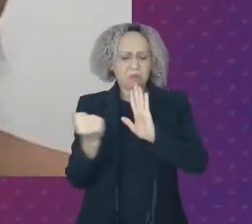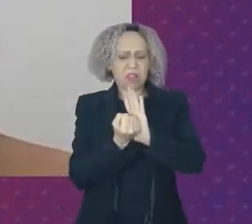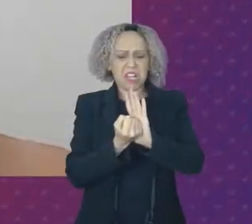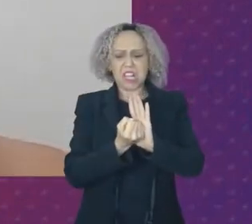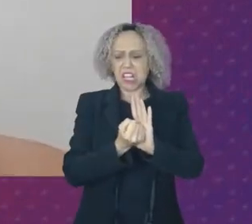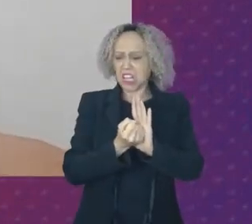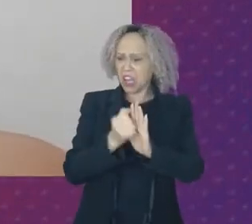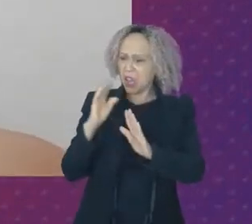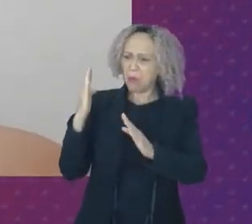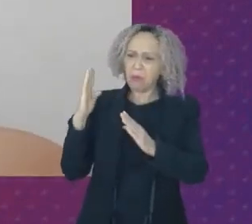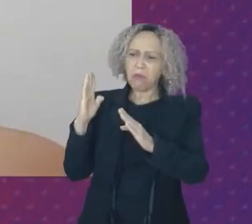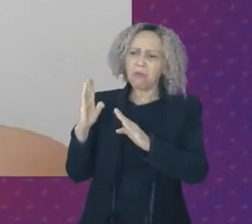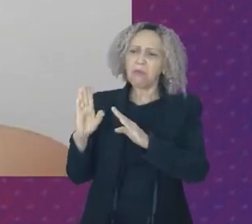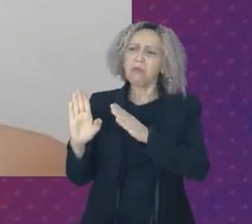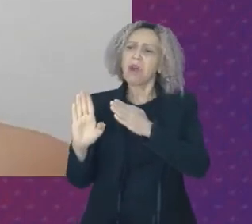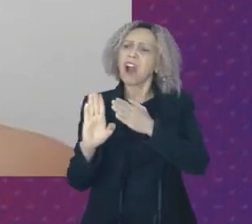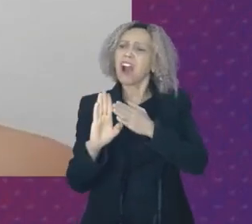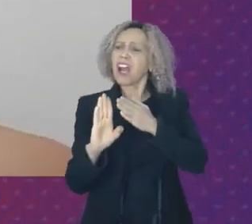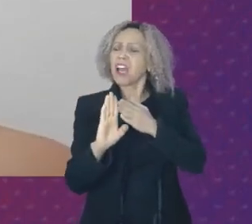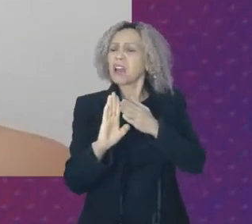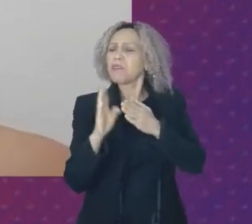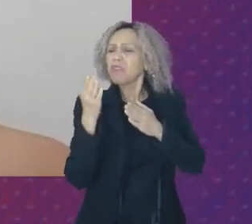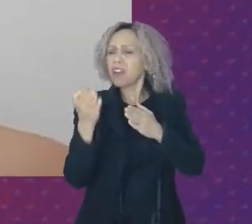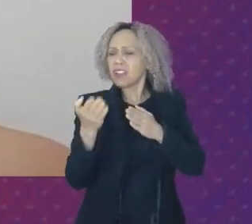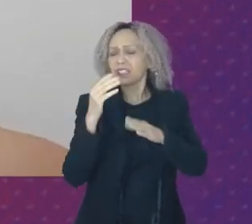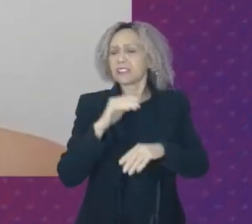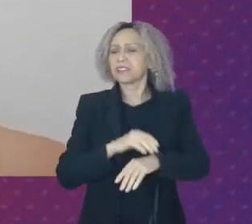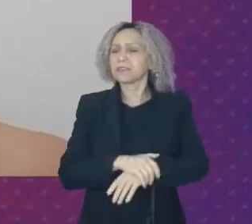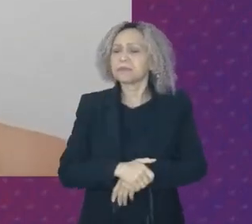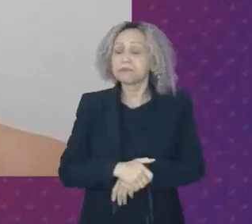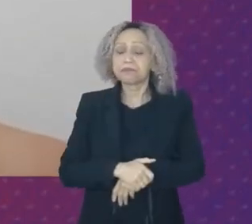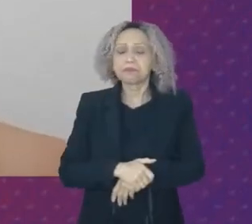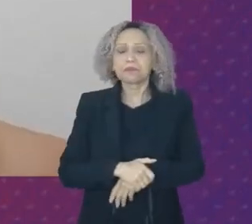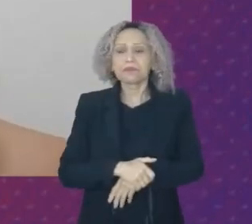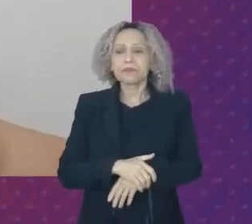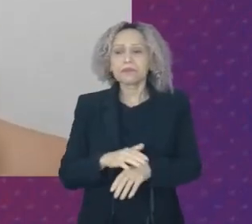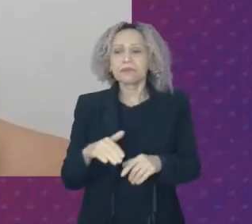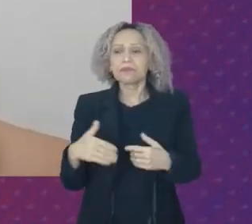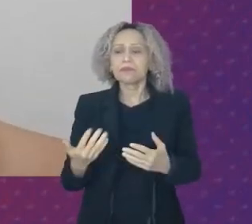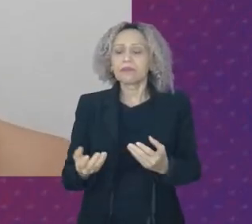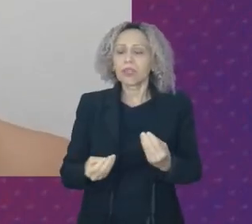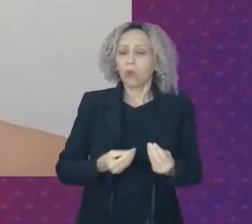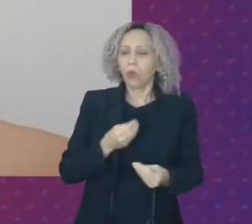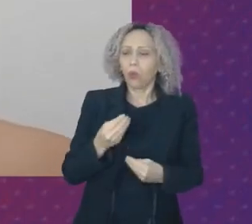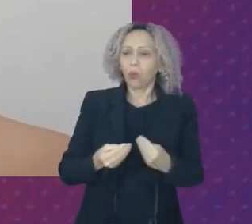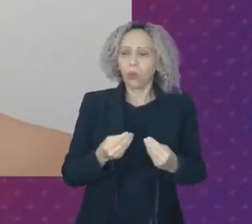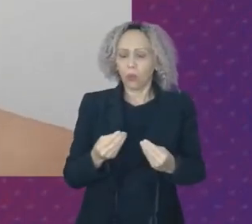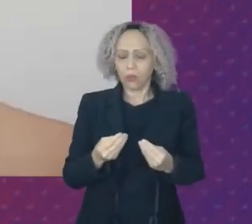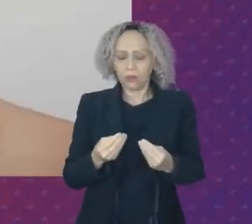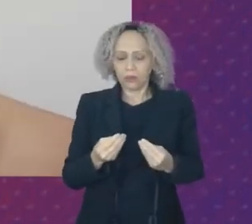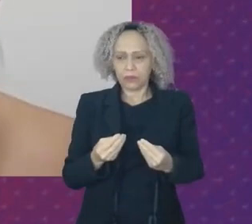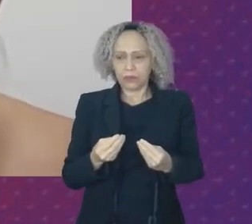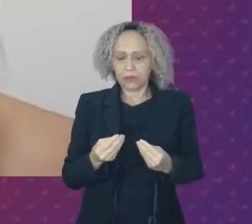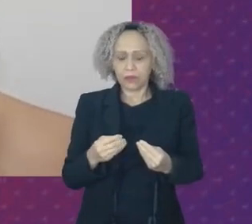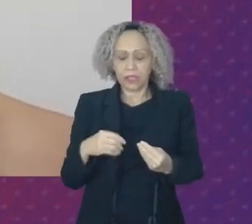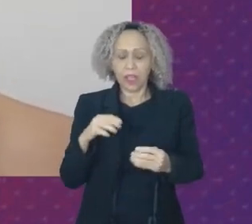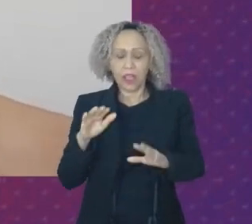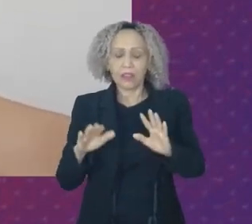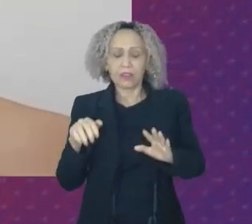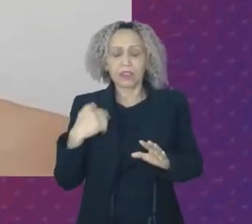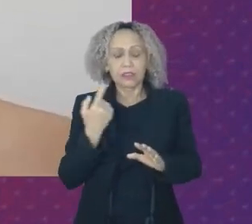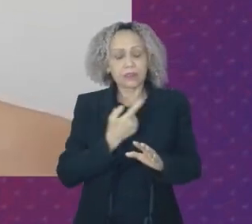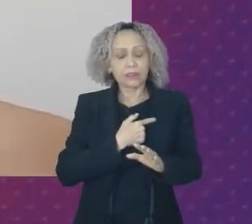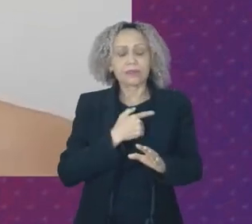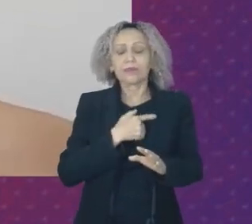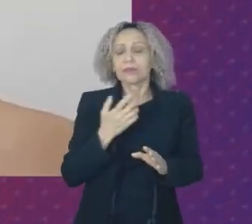exemplo. Então, quando a gente vai pensar nas pessoas, infelizmente, publicitário tem esse vício horroroso. A gente coloca elas nesse